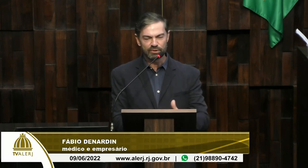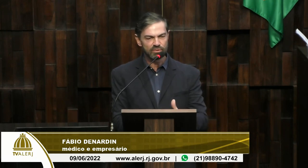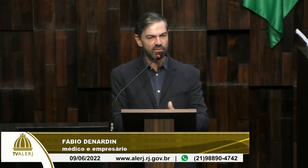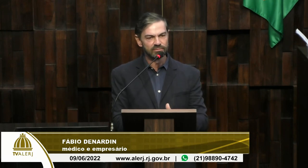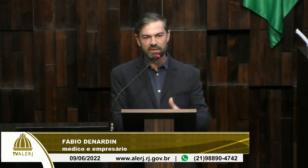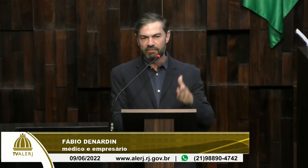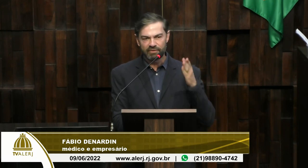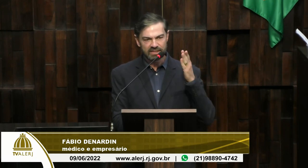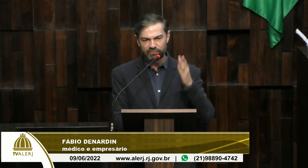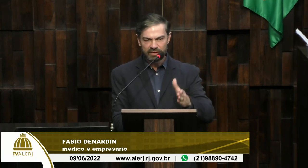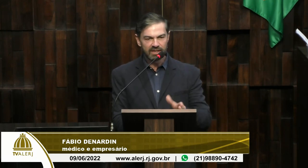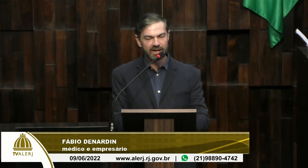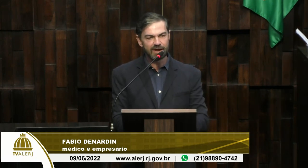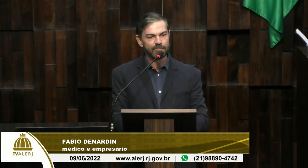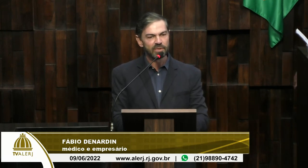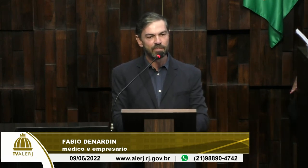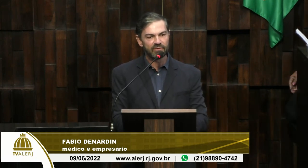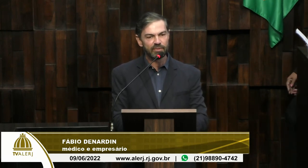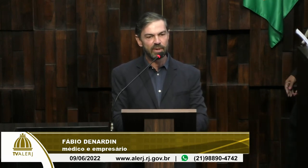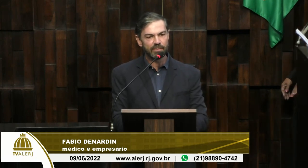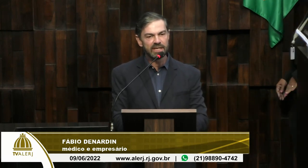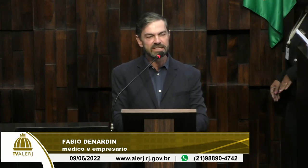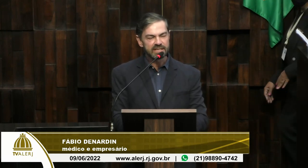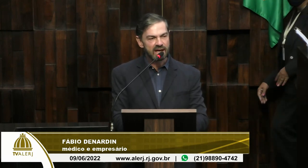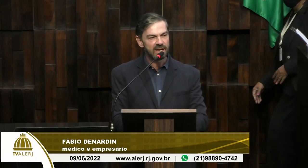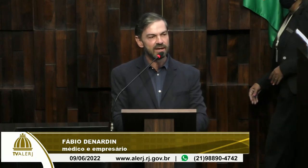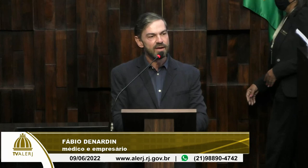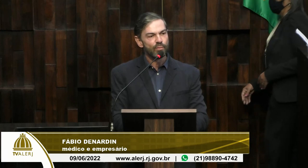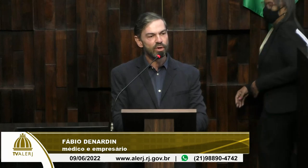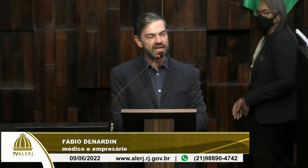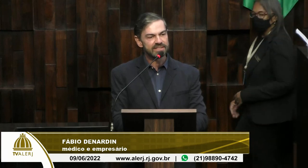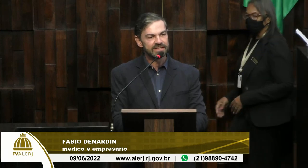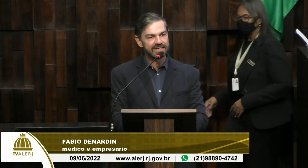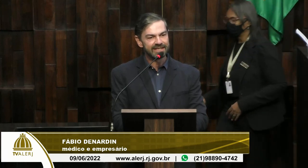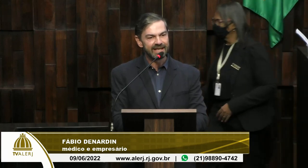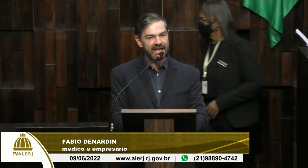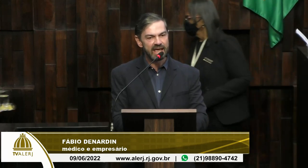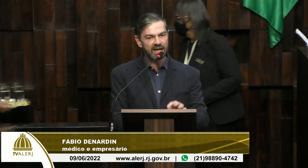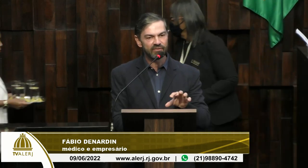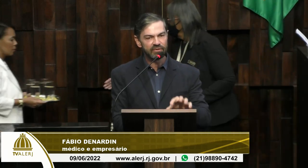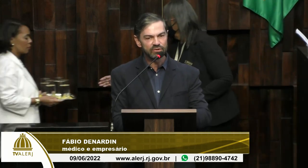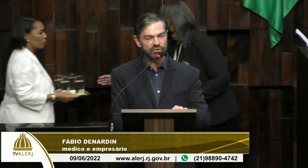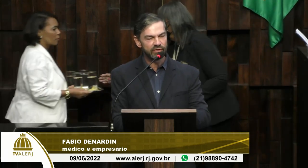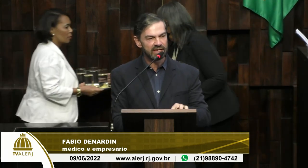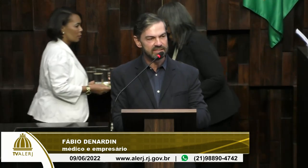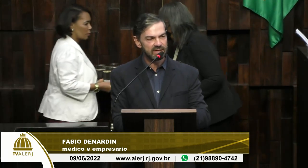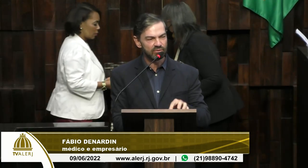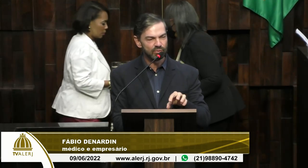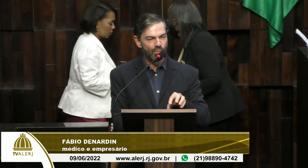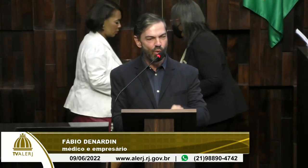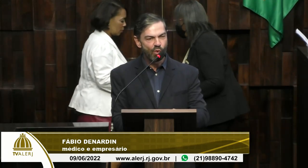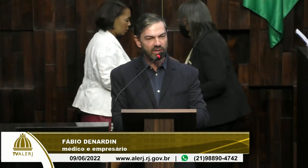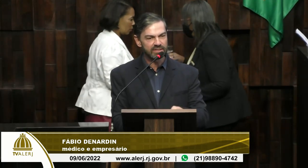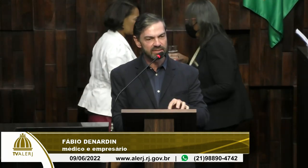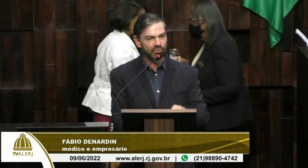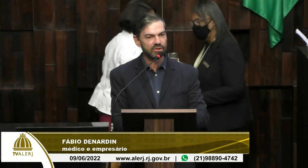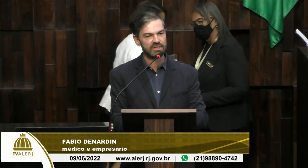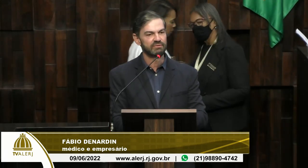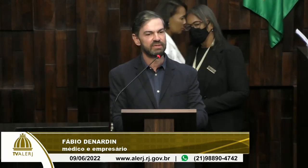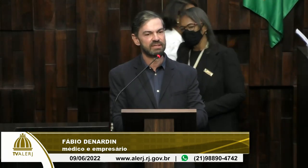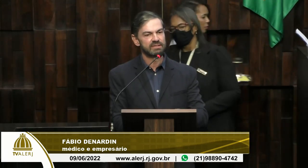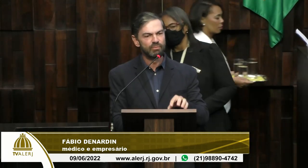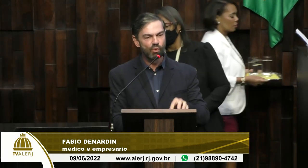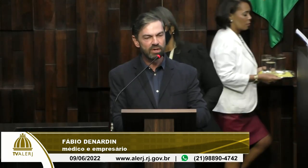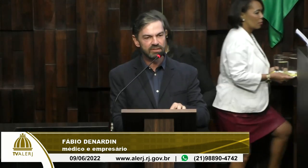dela, o pessoal faz fila lá para vir parabenizá-la, porque, assim, ela fez o diferencial de muitas e